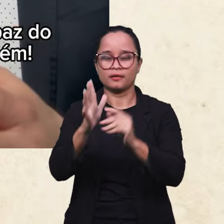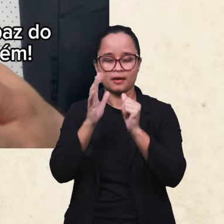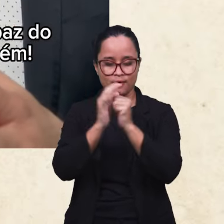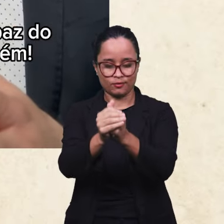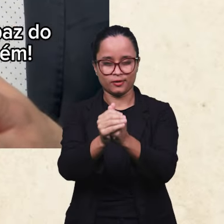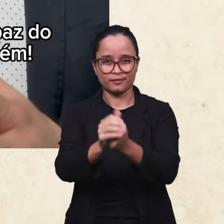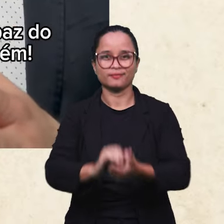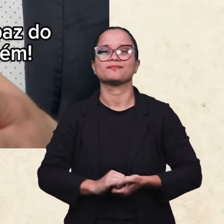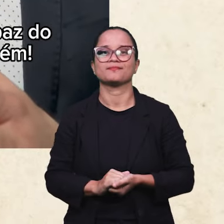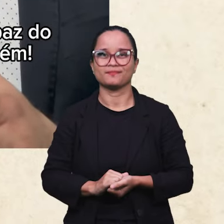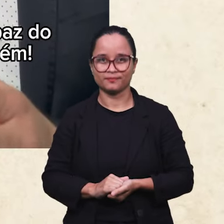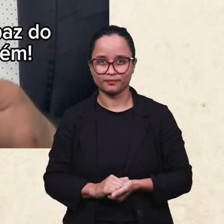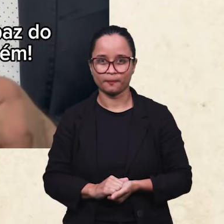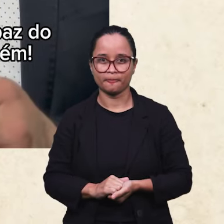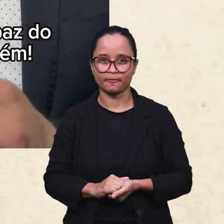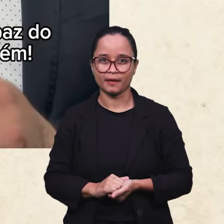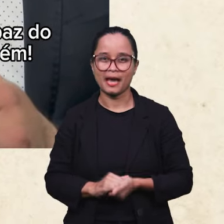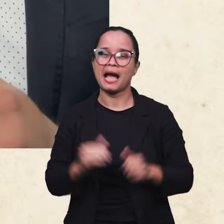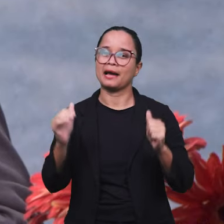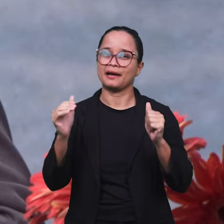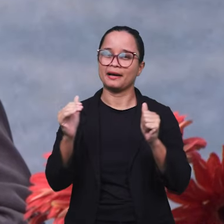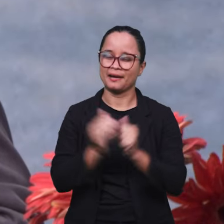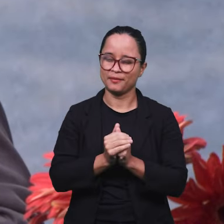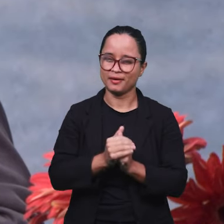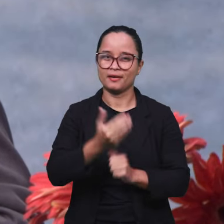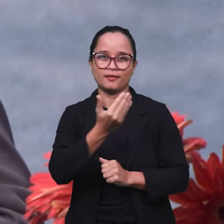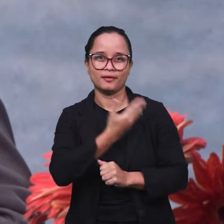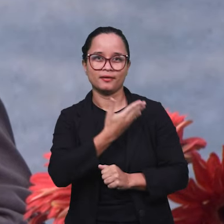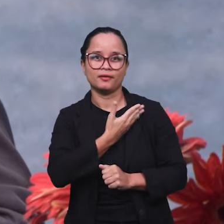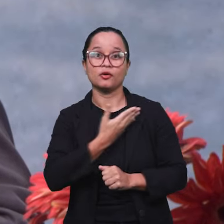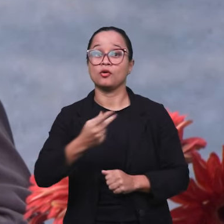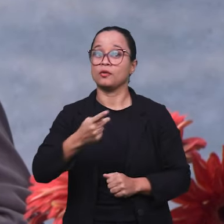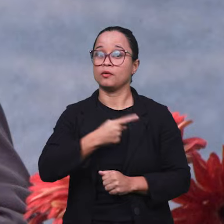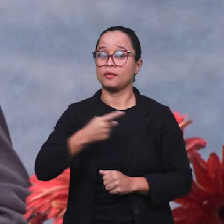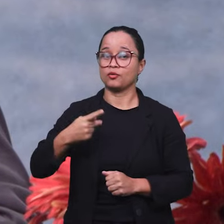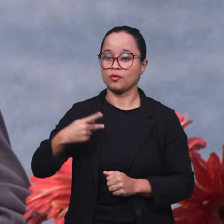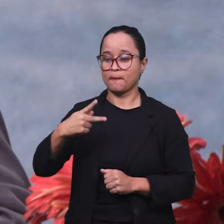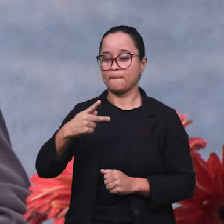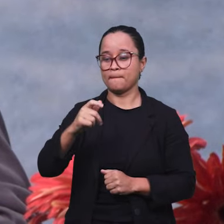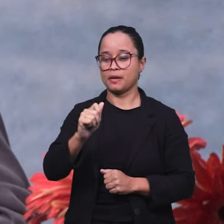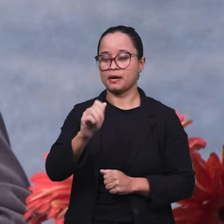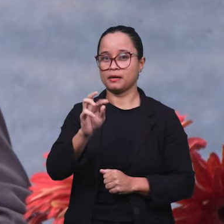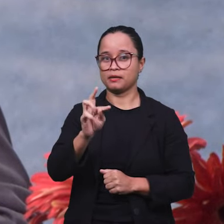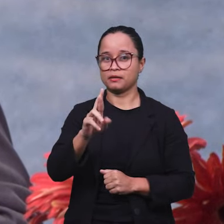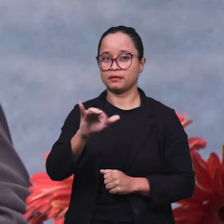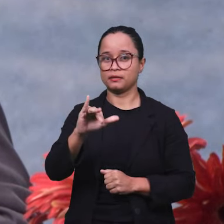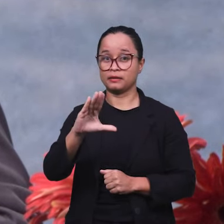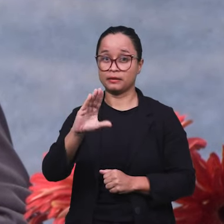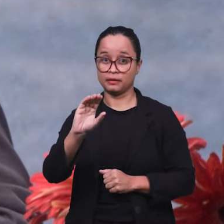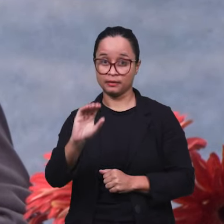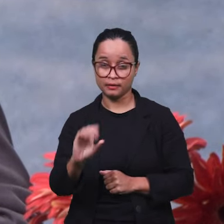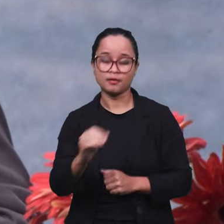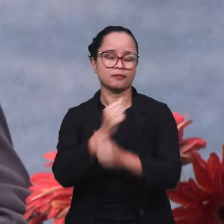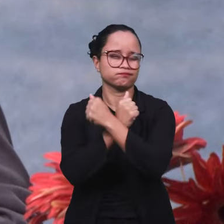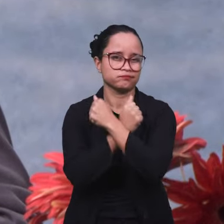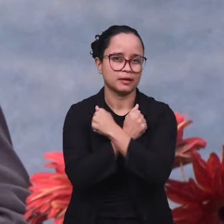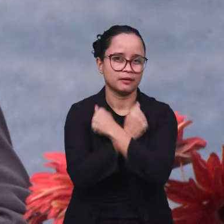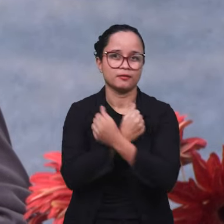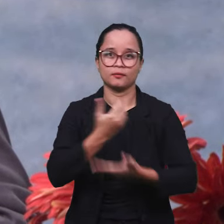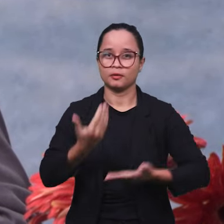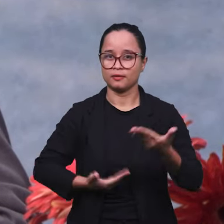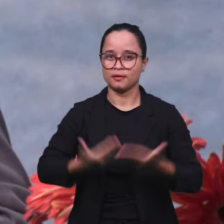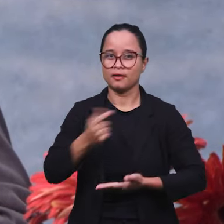maravillosa del Señor Jesús. Amém. Amém, companheiro, pastor Patrício, um grande abraço para os nossos queridos irmãos